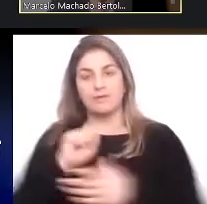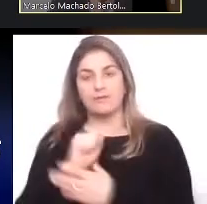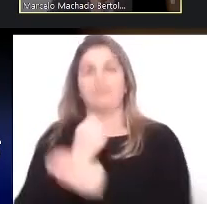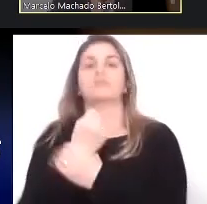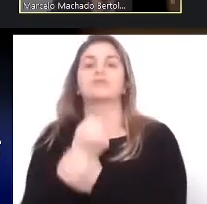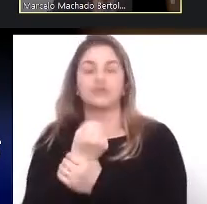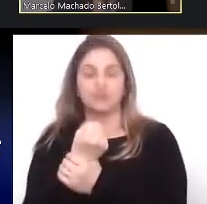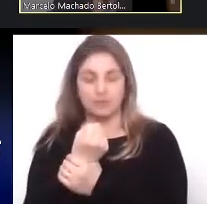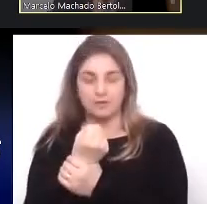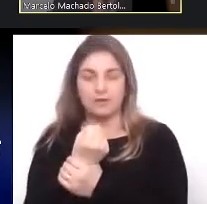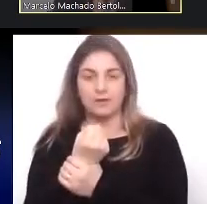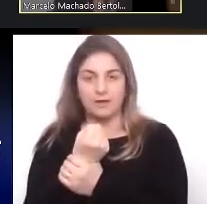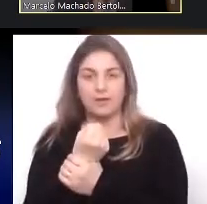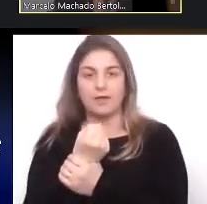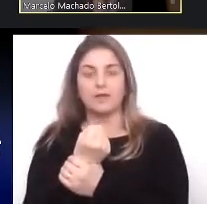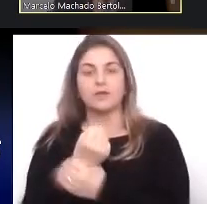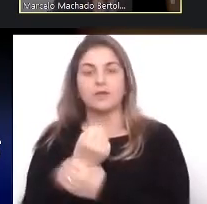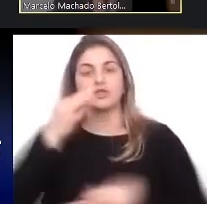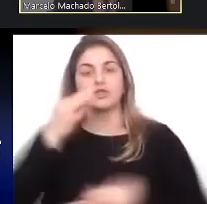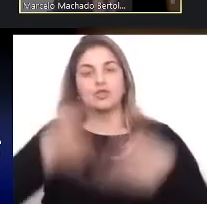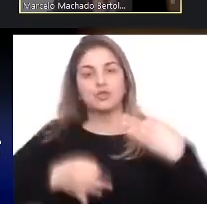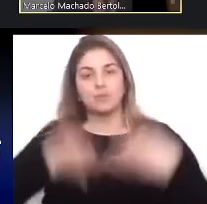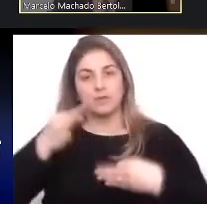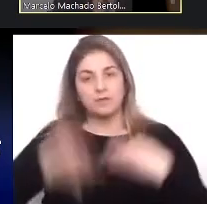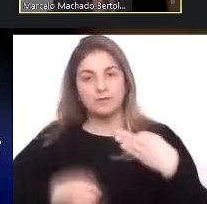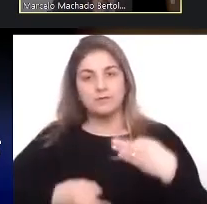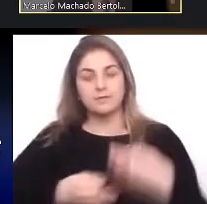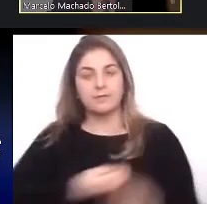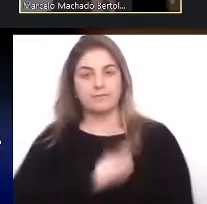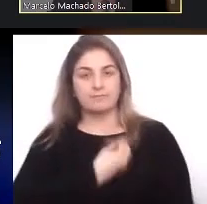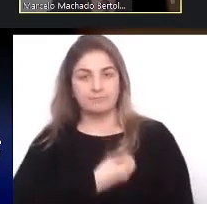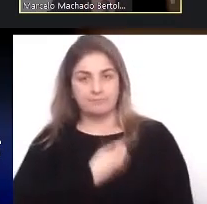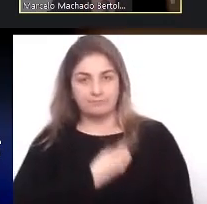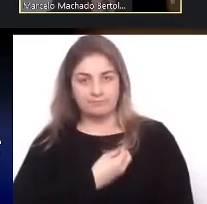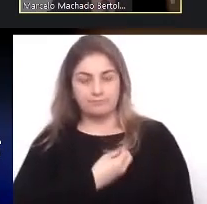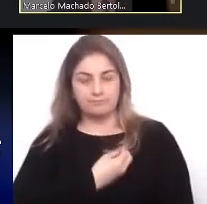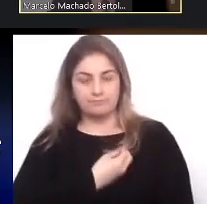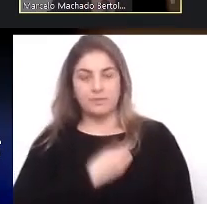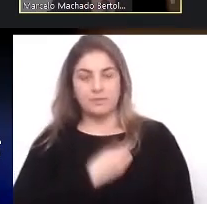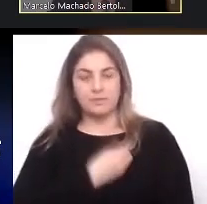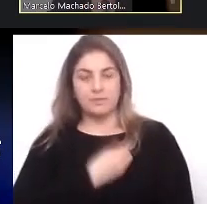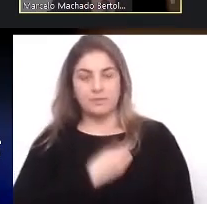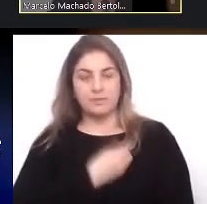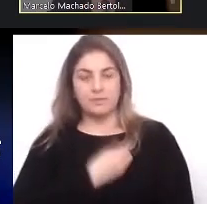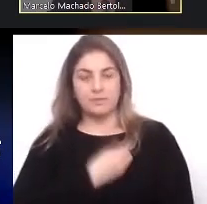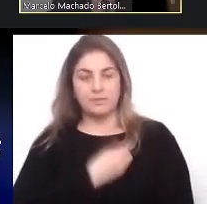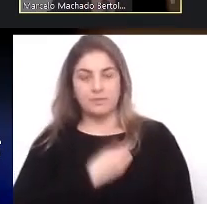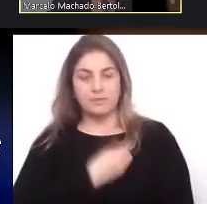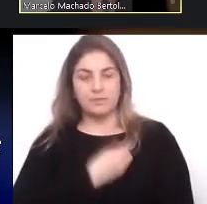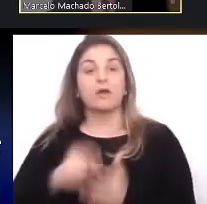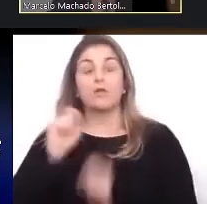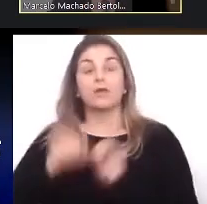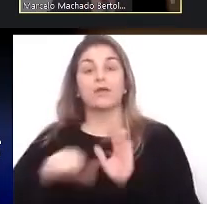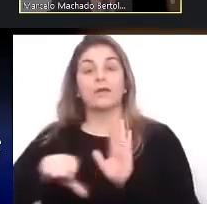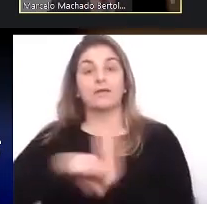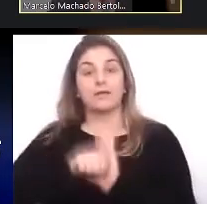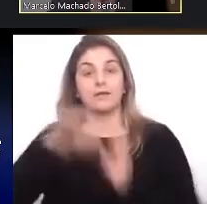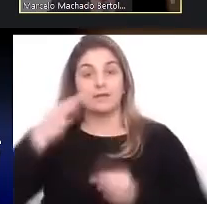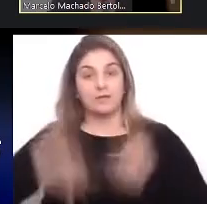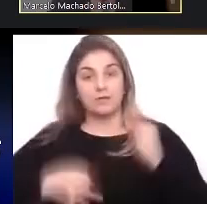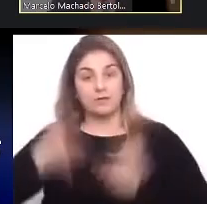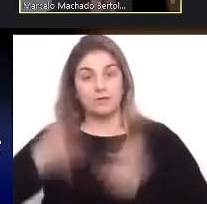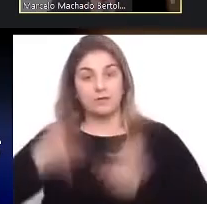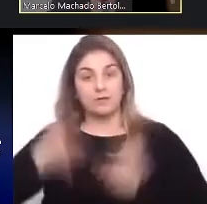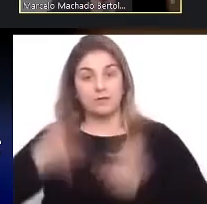ao juiz natural. Em outras palavras, a justiça criminal virtual deve ser